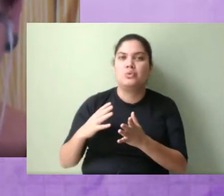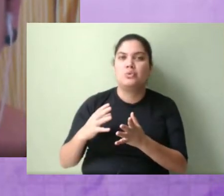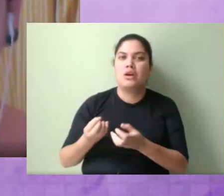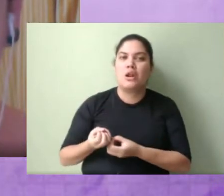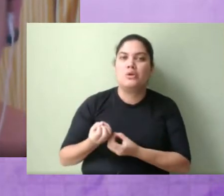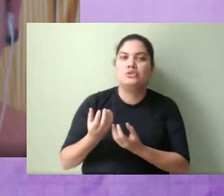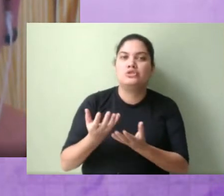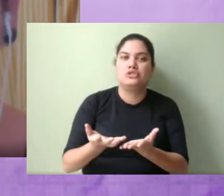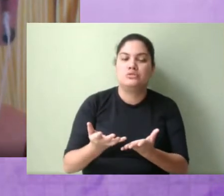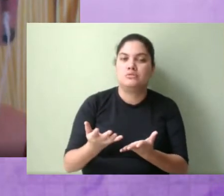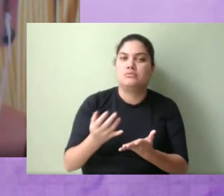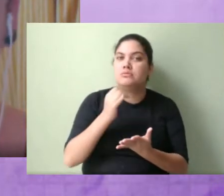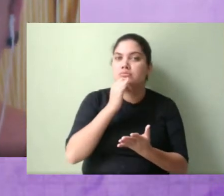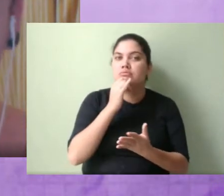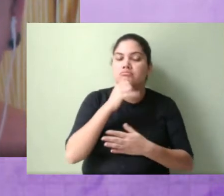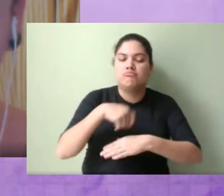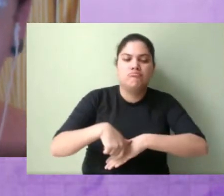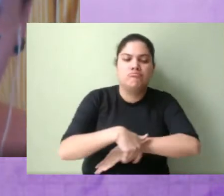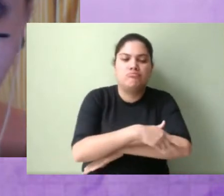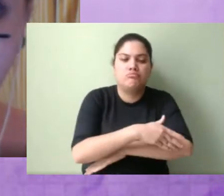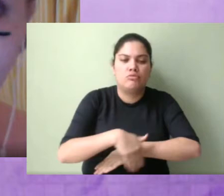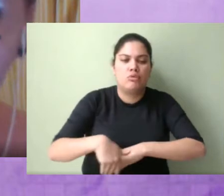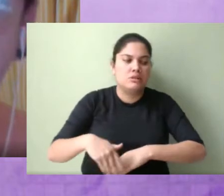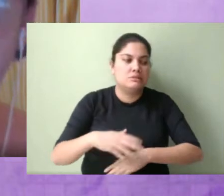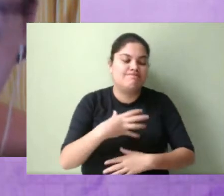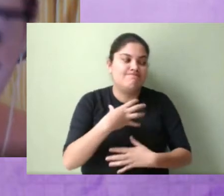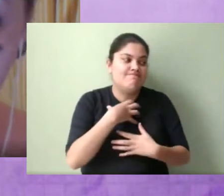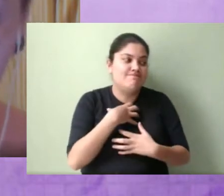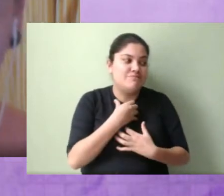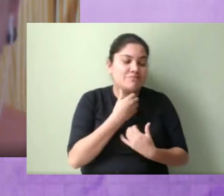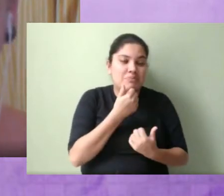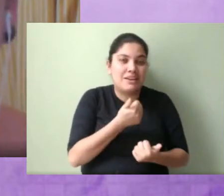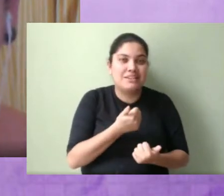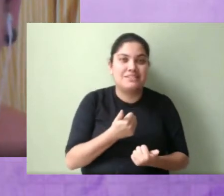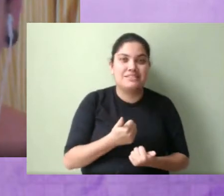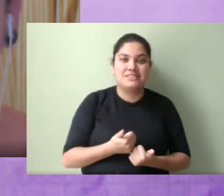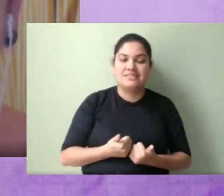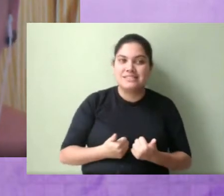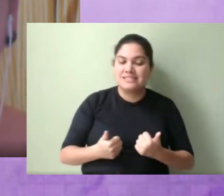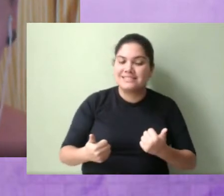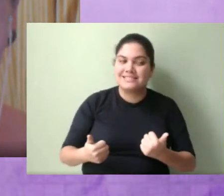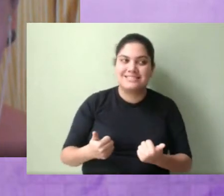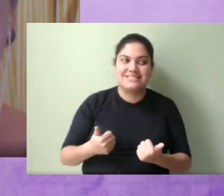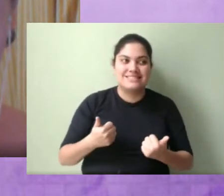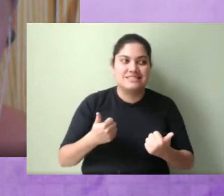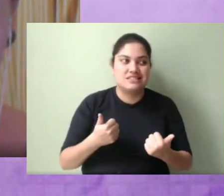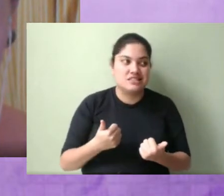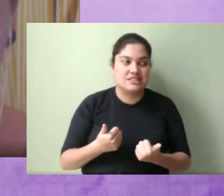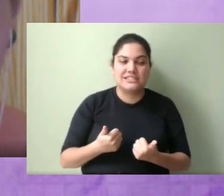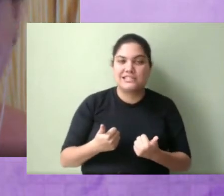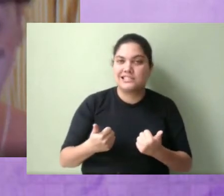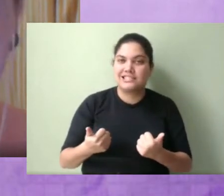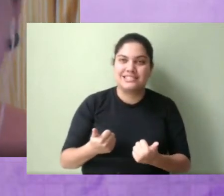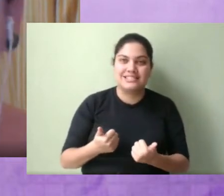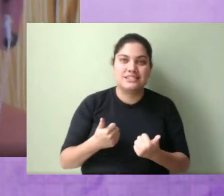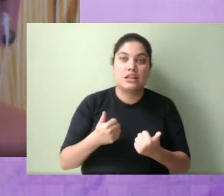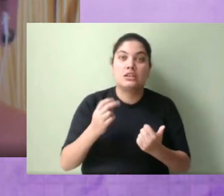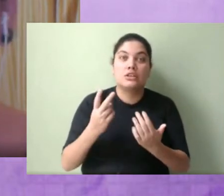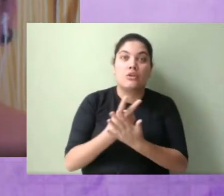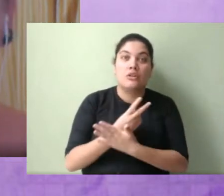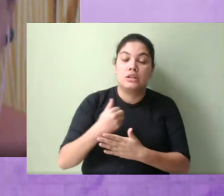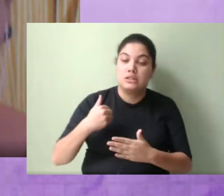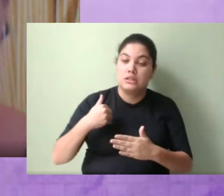ser solicitada, né? E achar que é um elogio, né? Levar uma cantada no